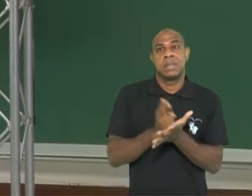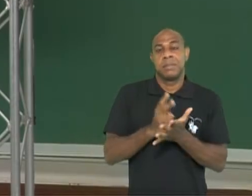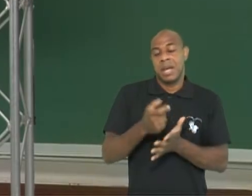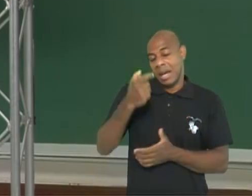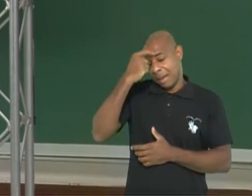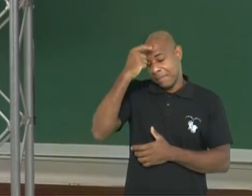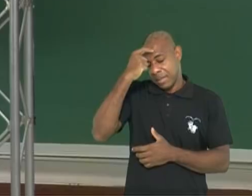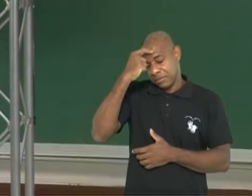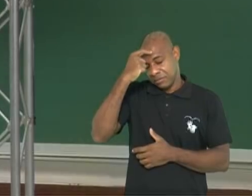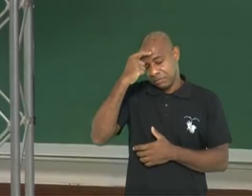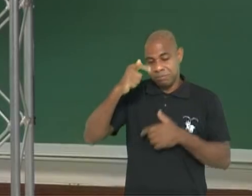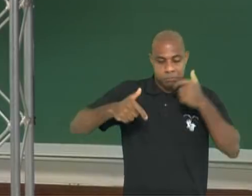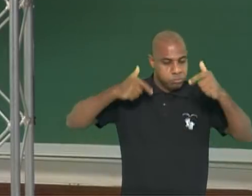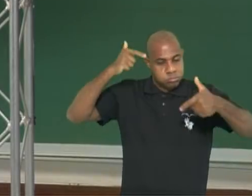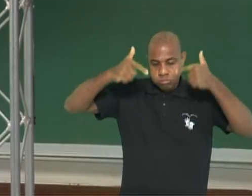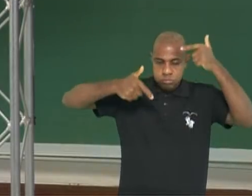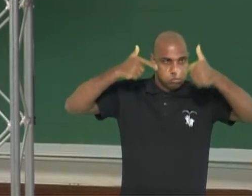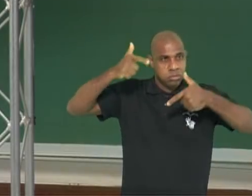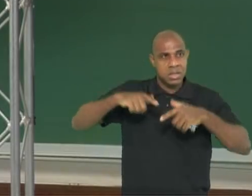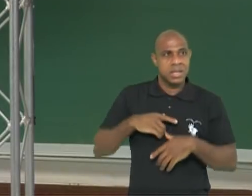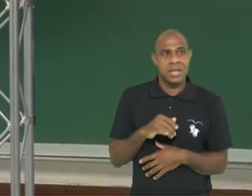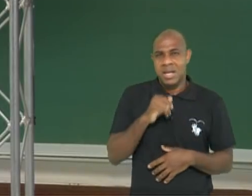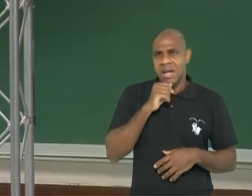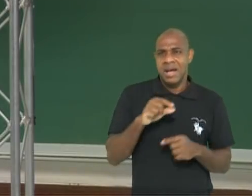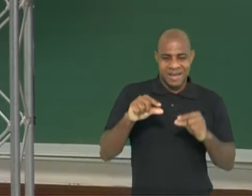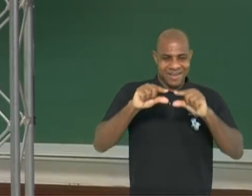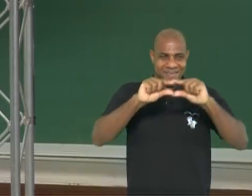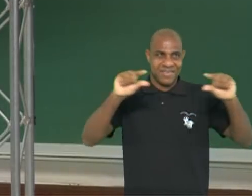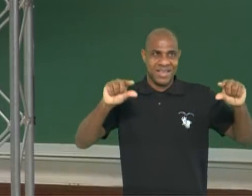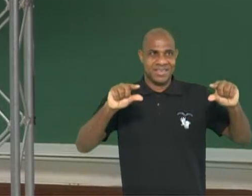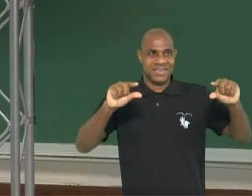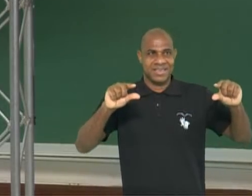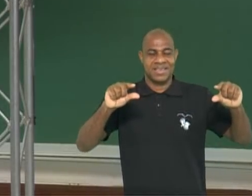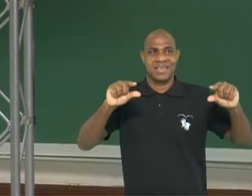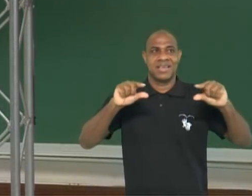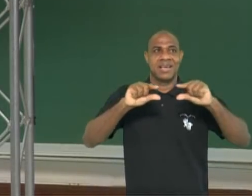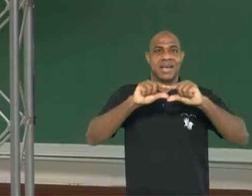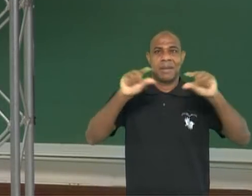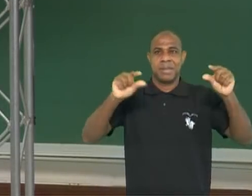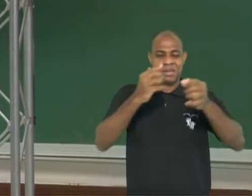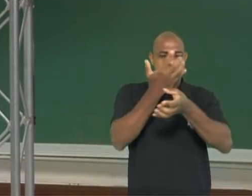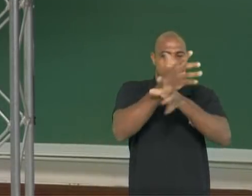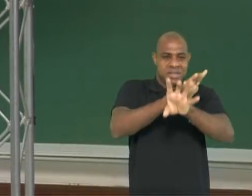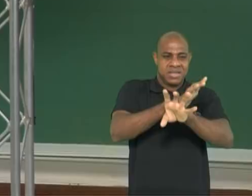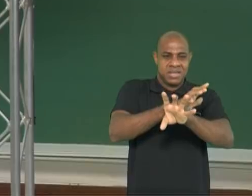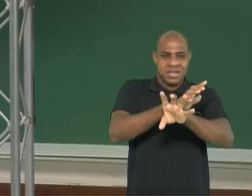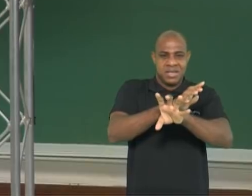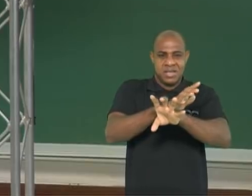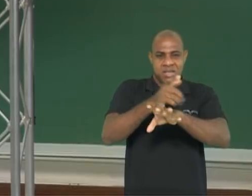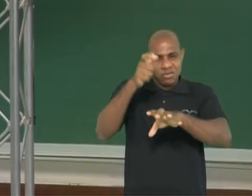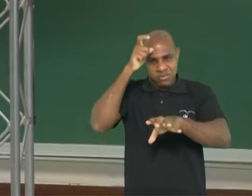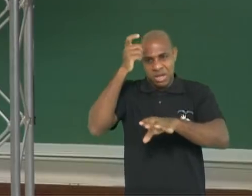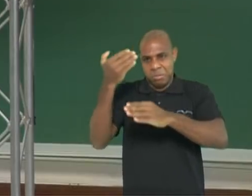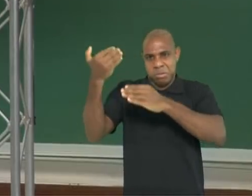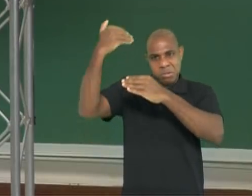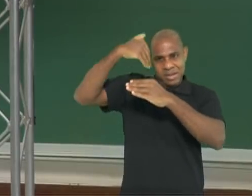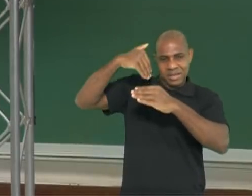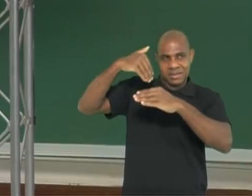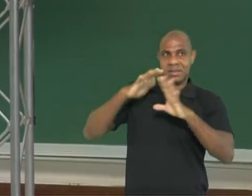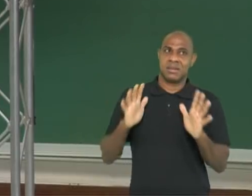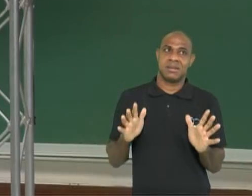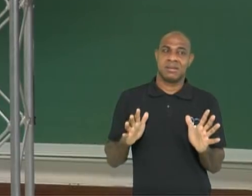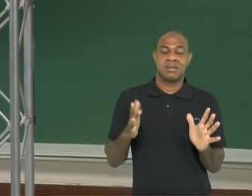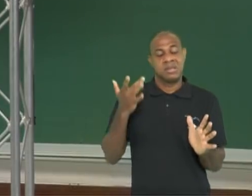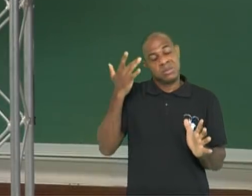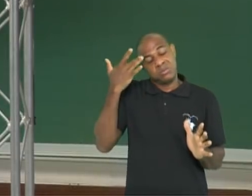ocupada. Professor, será que é aquela famosa frase, a mente vazia, oficina do... Não sei se a origem